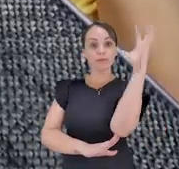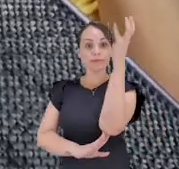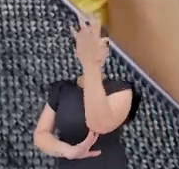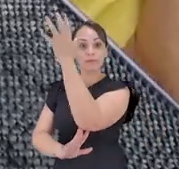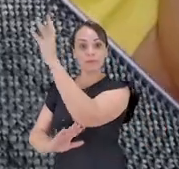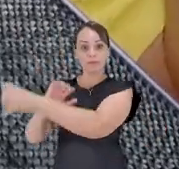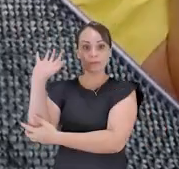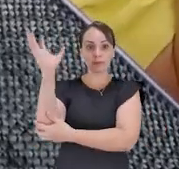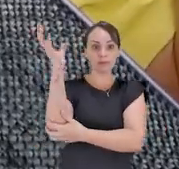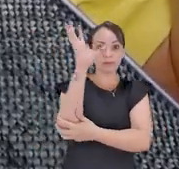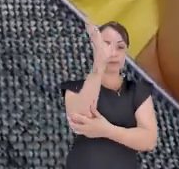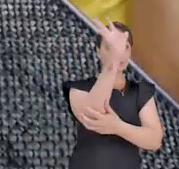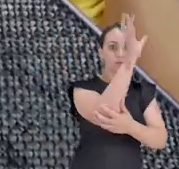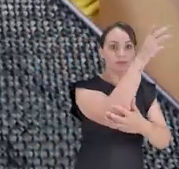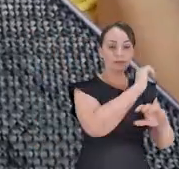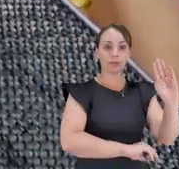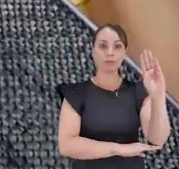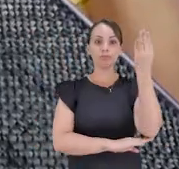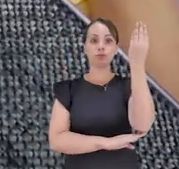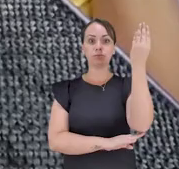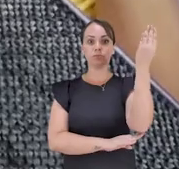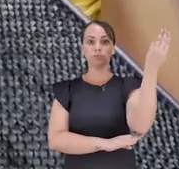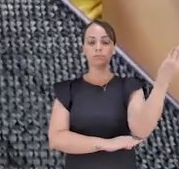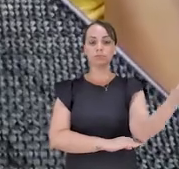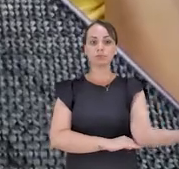Vem da mata madeira.